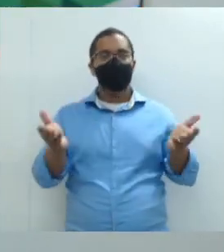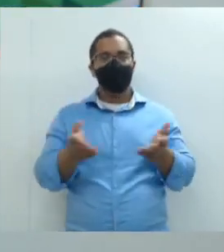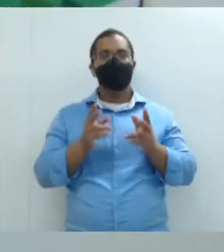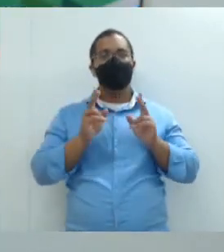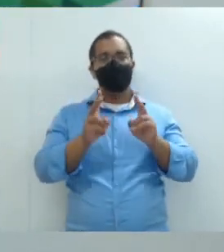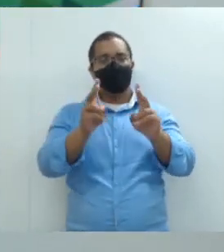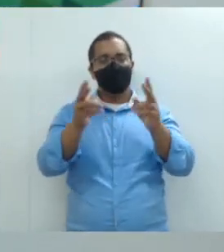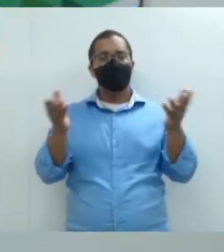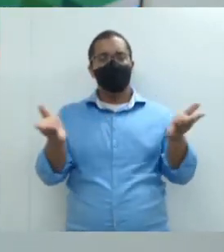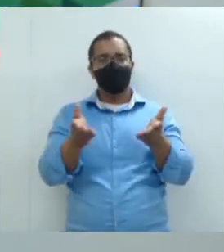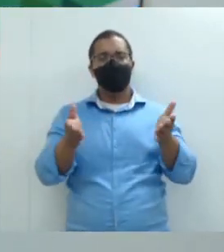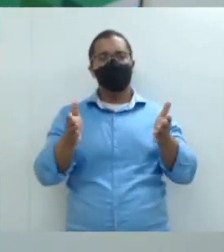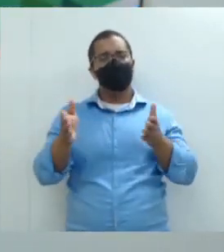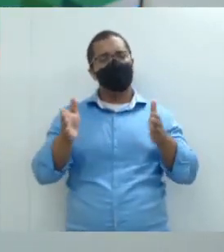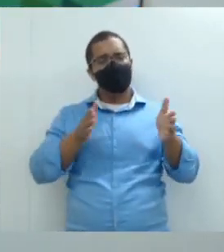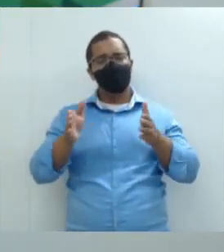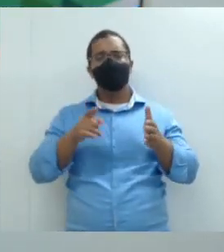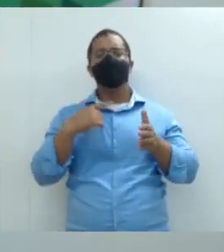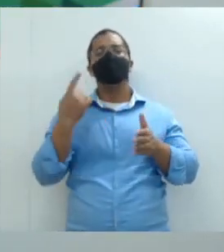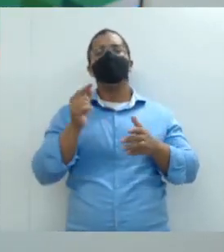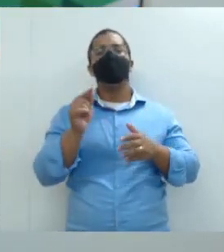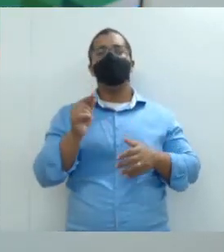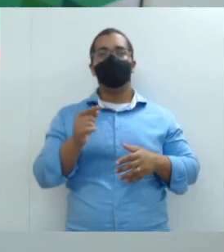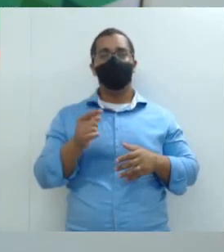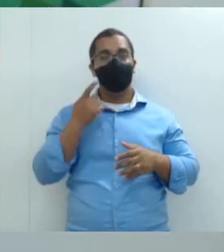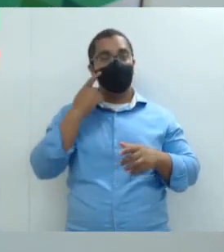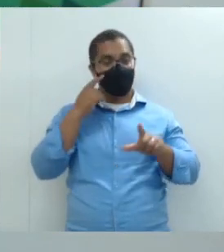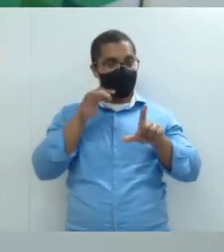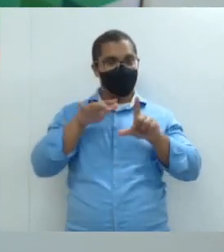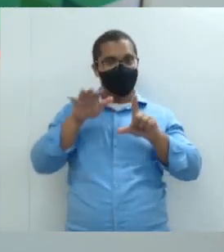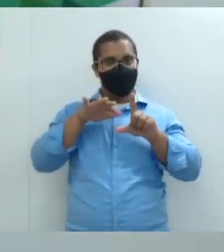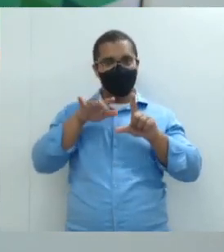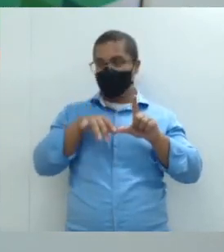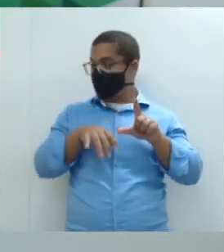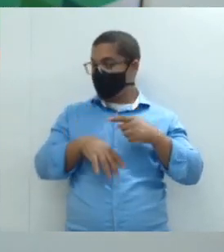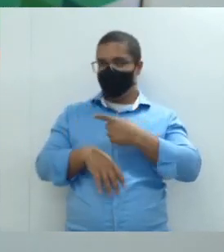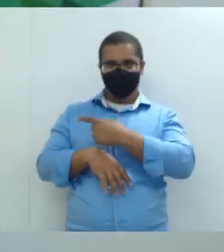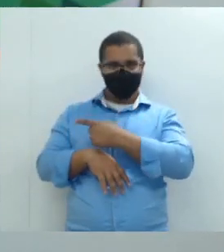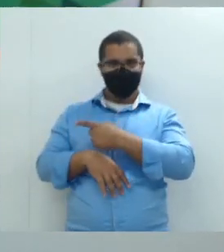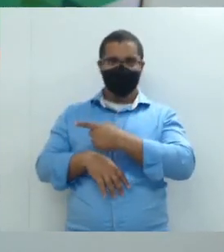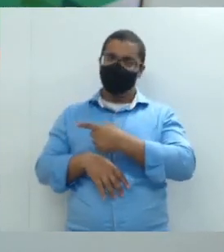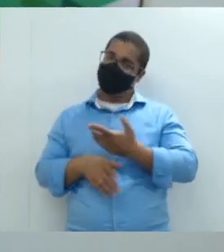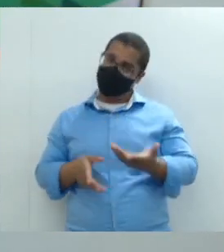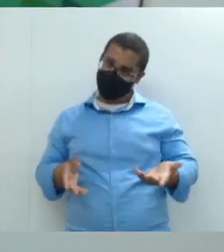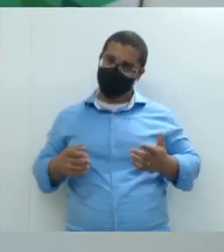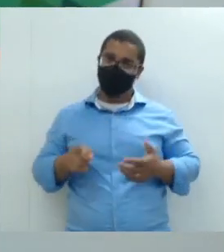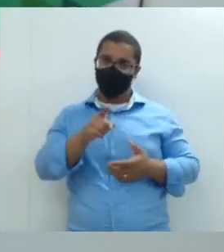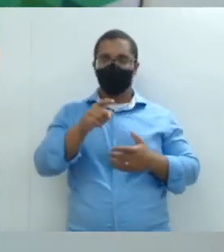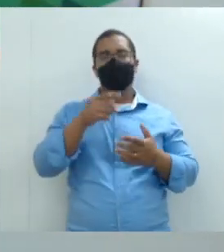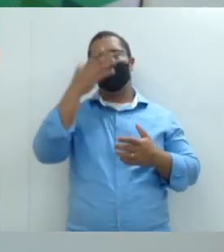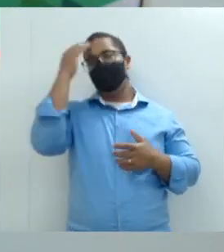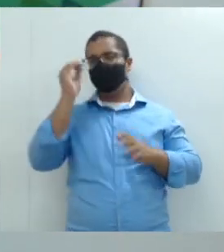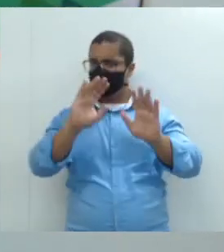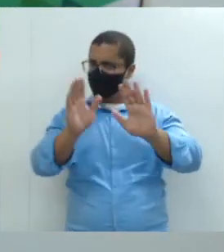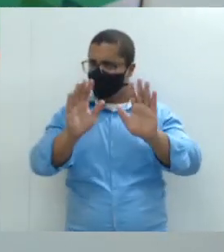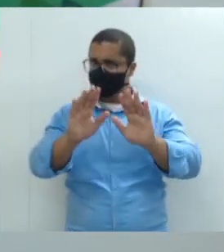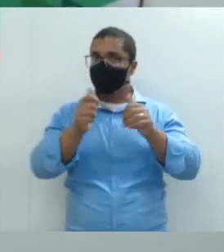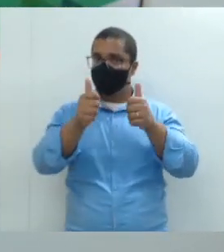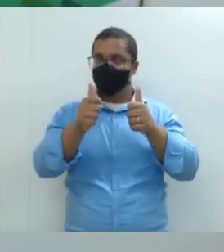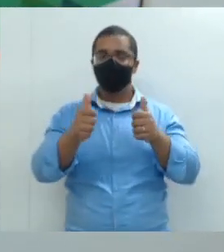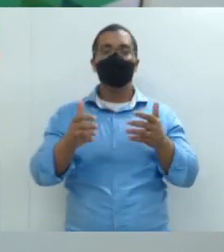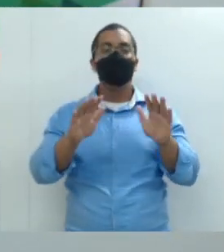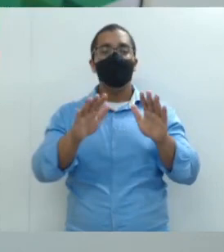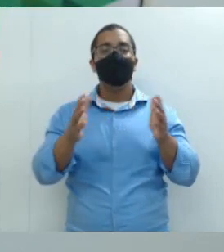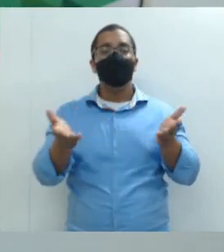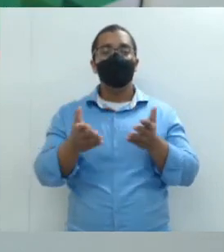continuando e começando a nossa missão, aqui ó, o QR Code já está aqui para ti, tá bom? Não tem desculpa para você deixar passar. Continuando nossa missão